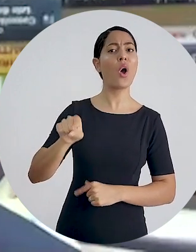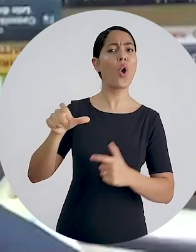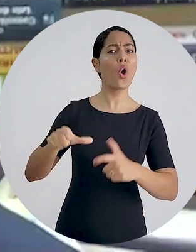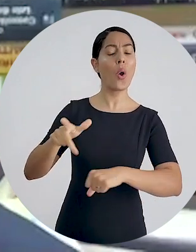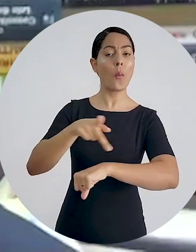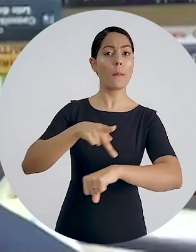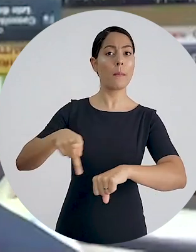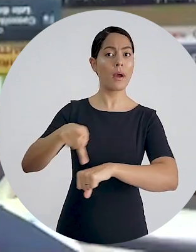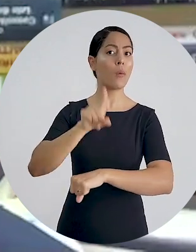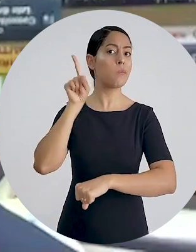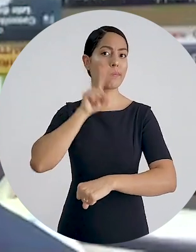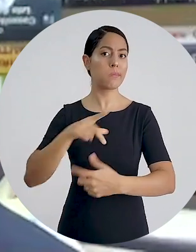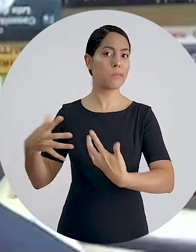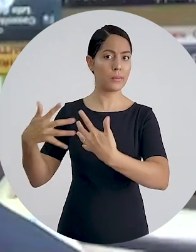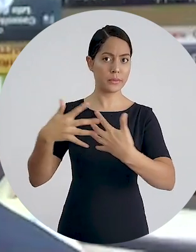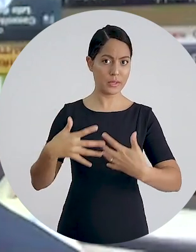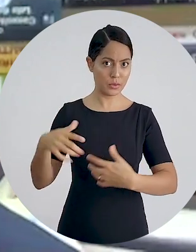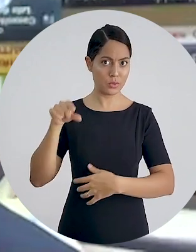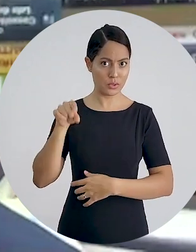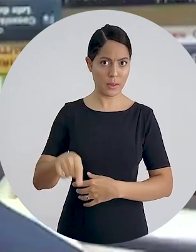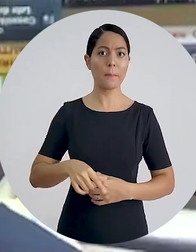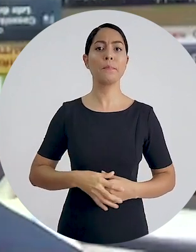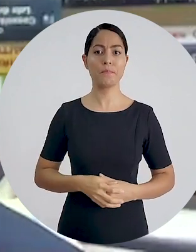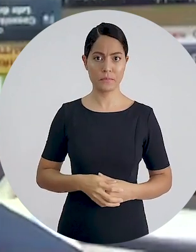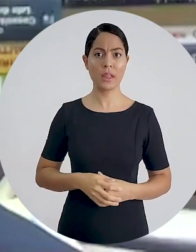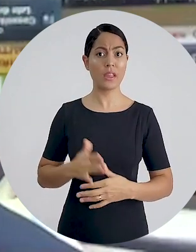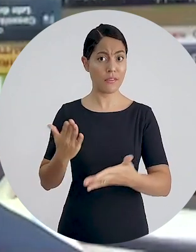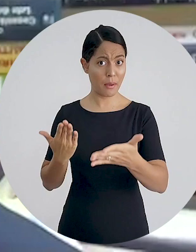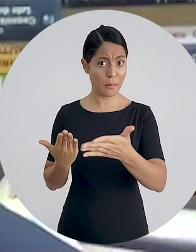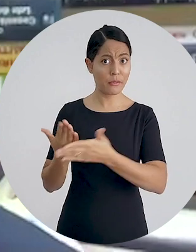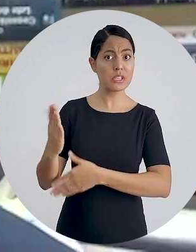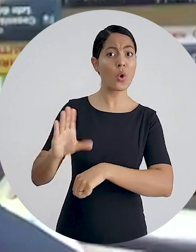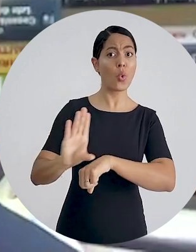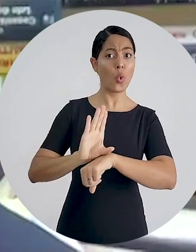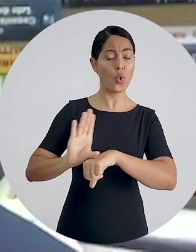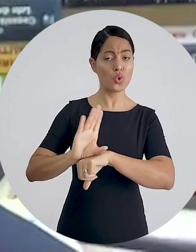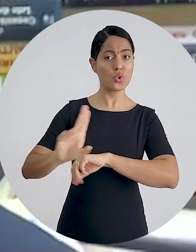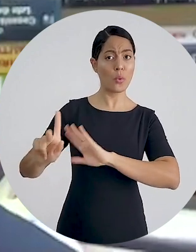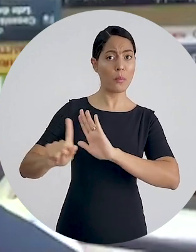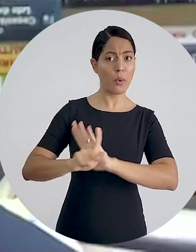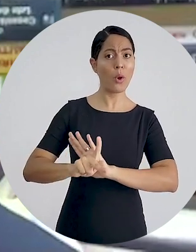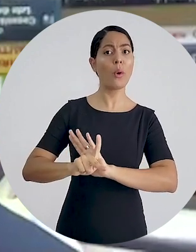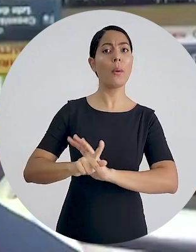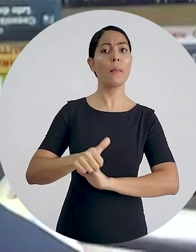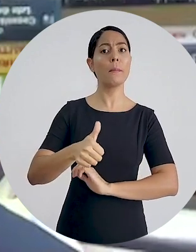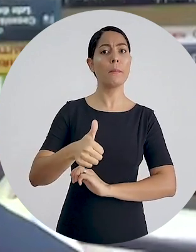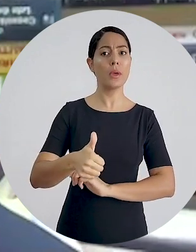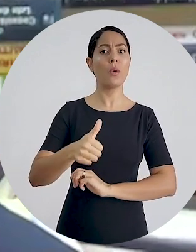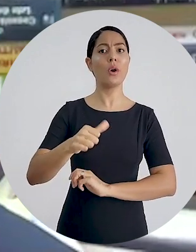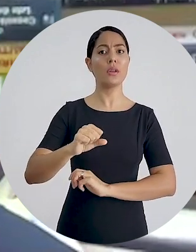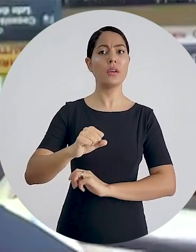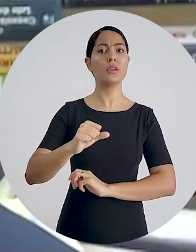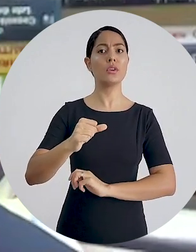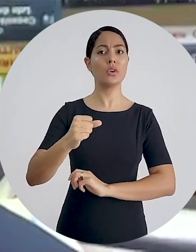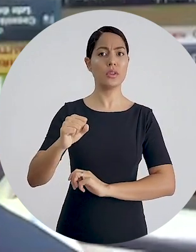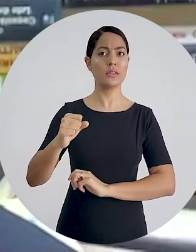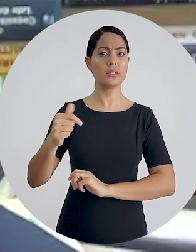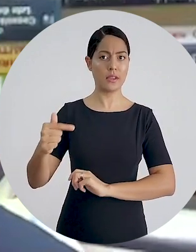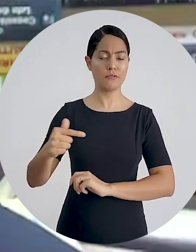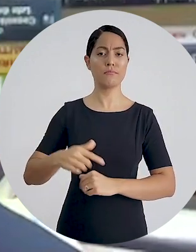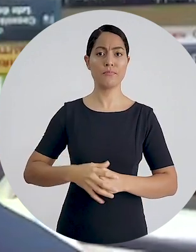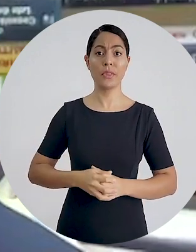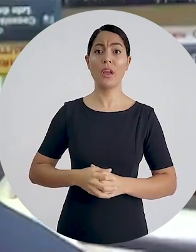nos Estados Unidos por ocasião da votação e da aprovação da Constituição Americana de